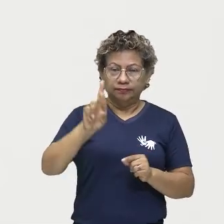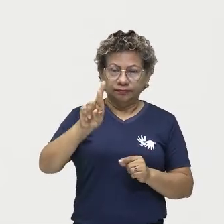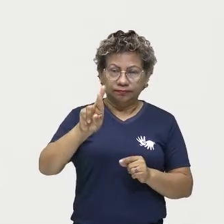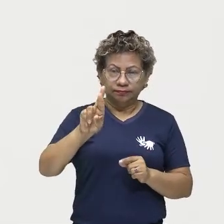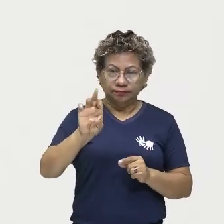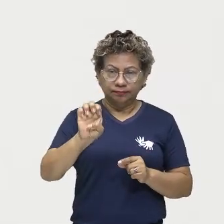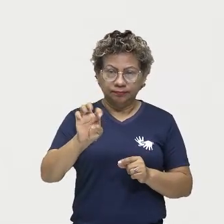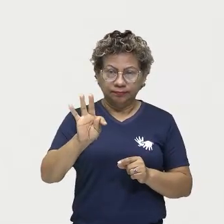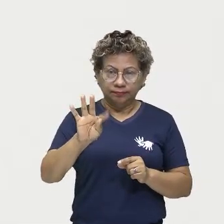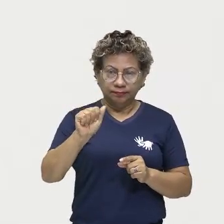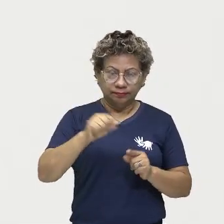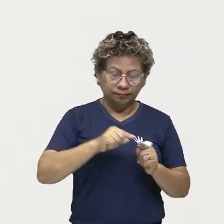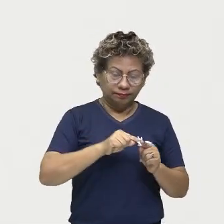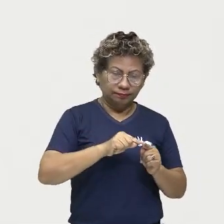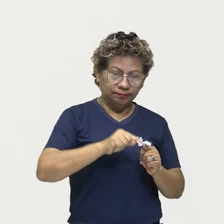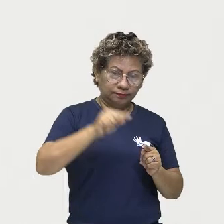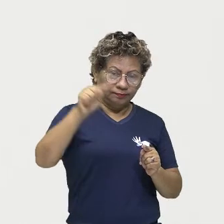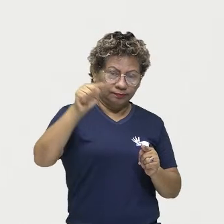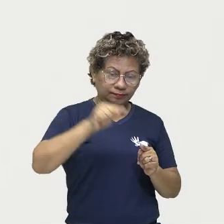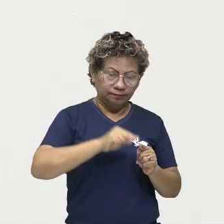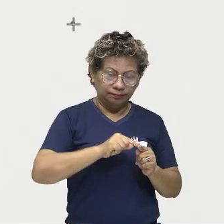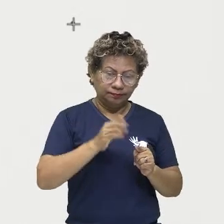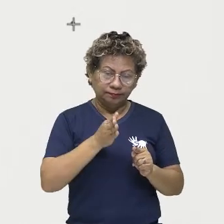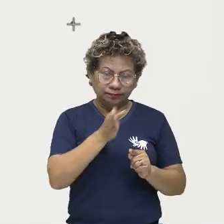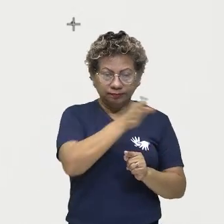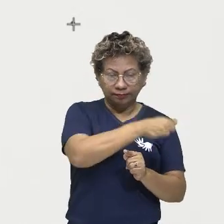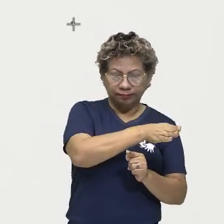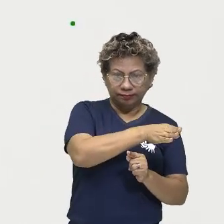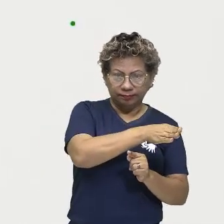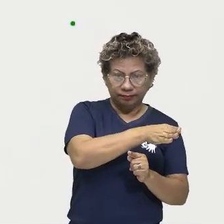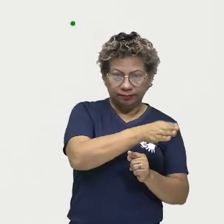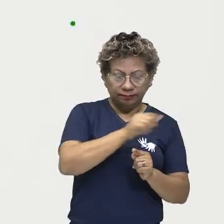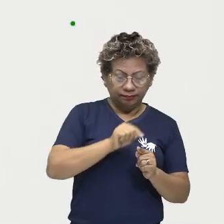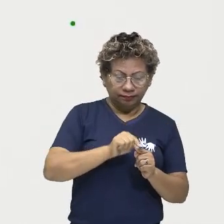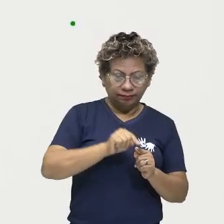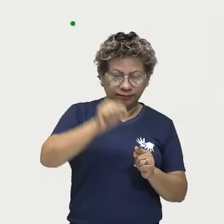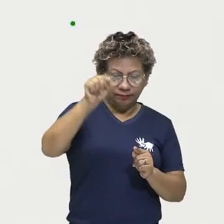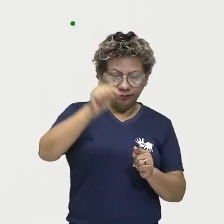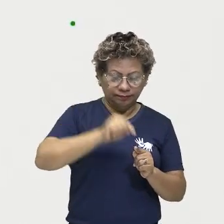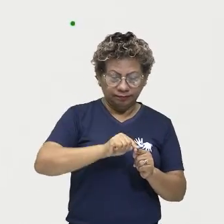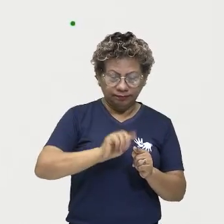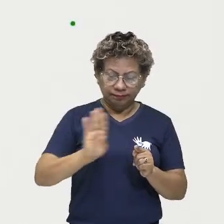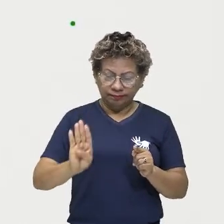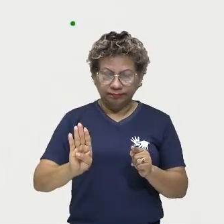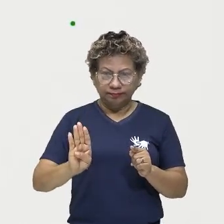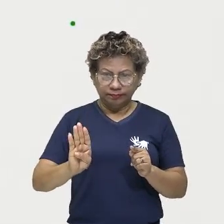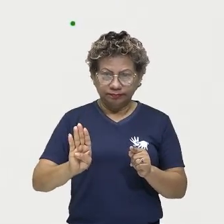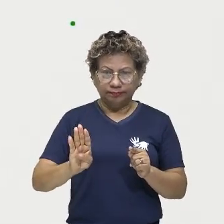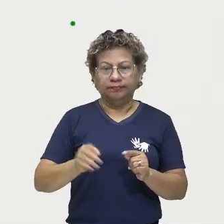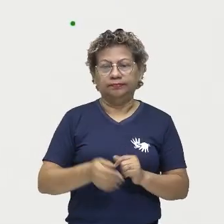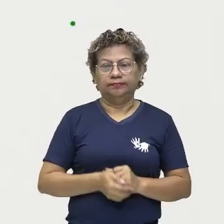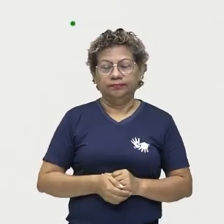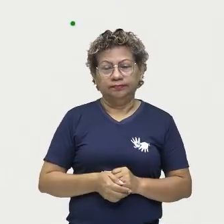que vai dividir o lado oposto, ou seja, o lado aqui AB, ao meio, que é chamado de